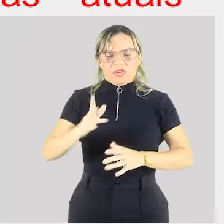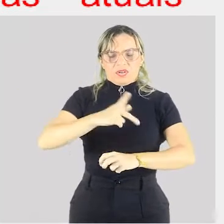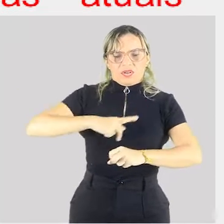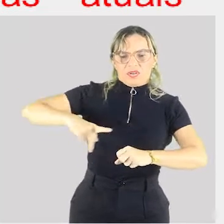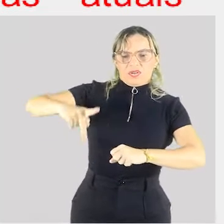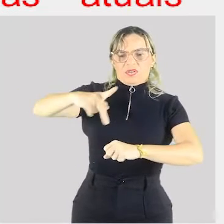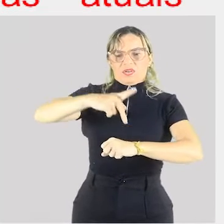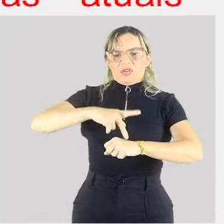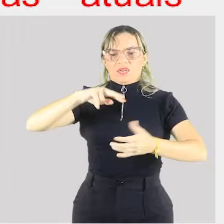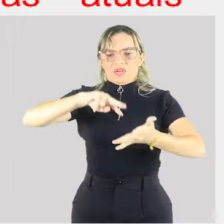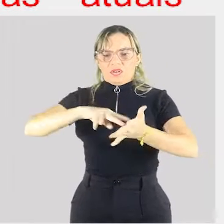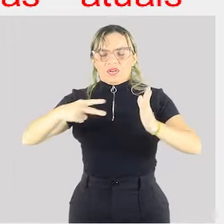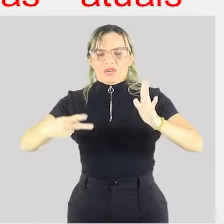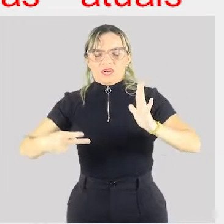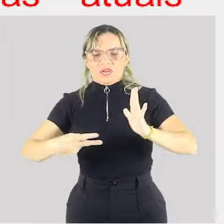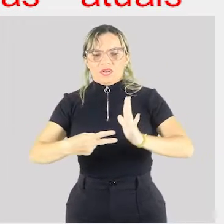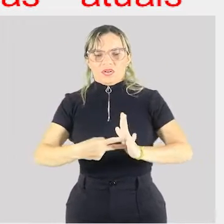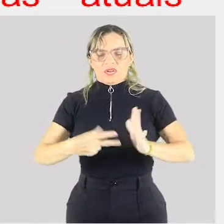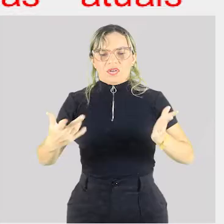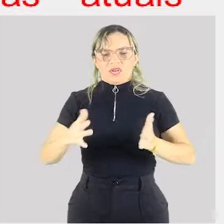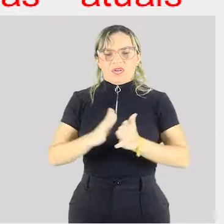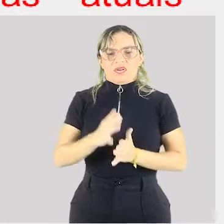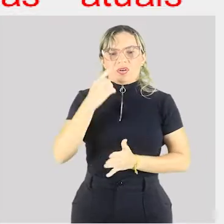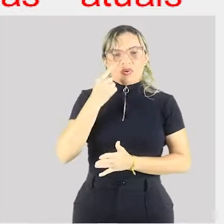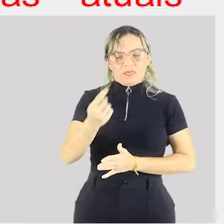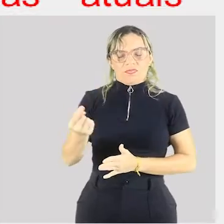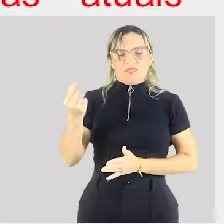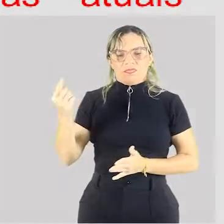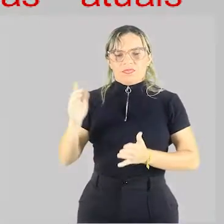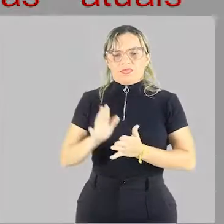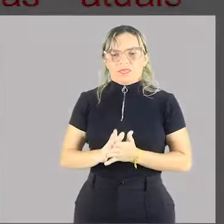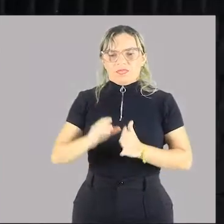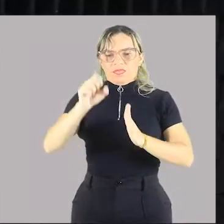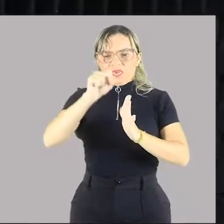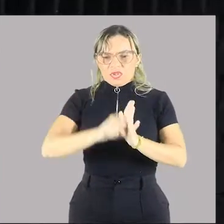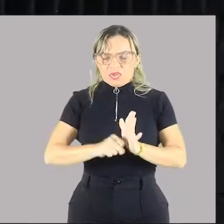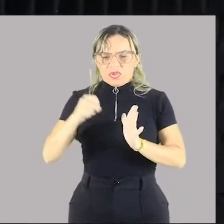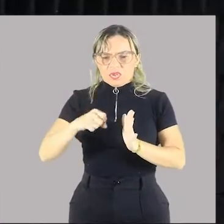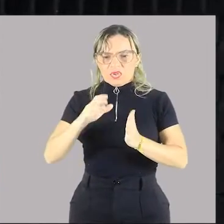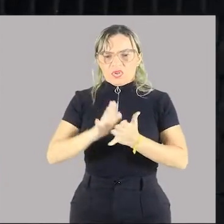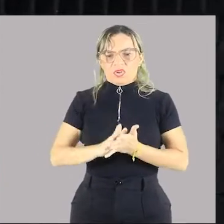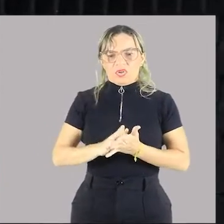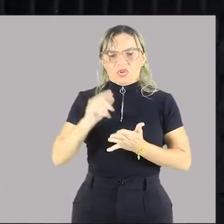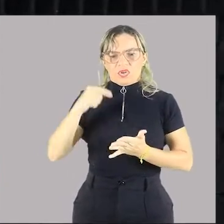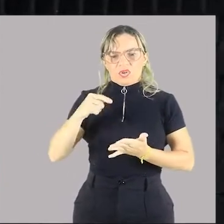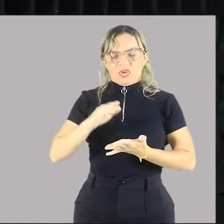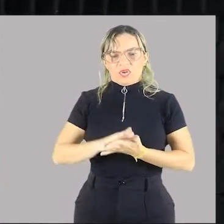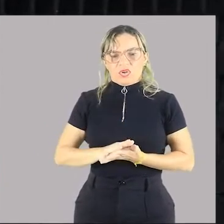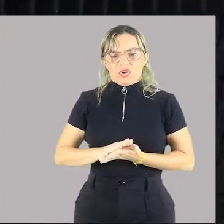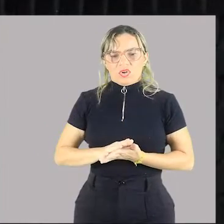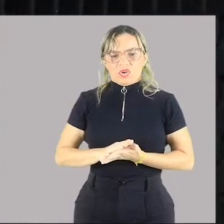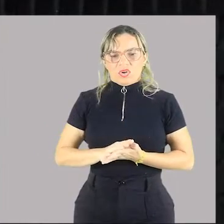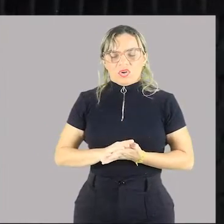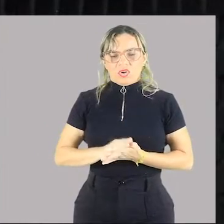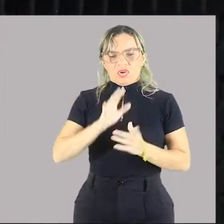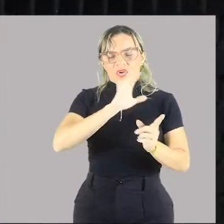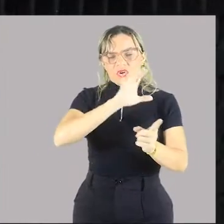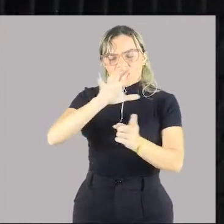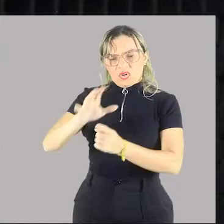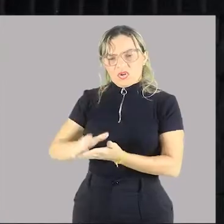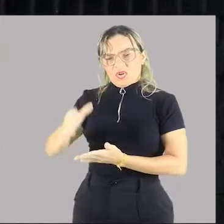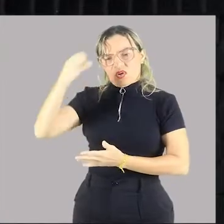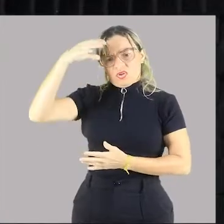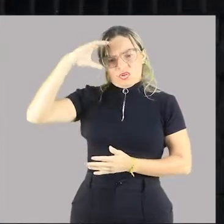país significa observar séculos de contribuição cultural, de